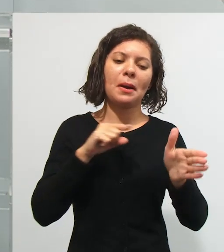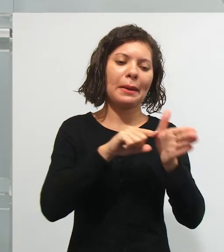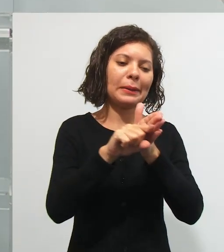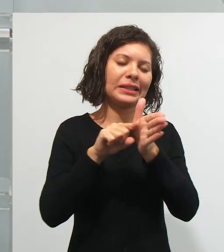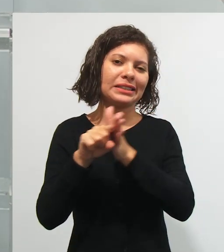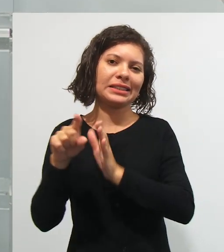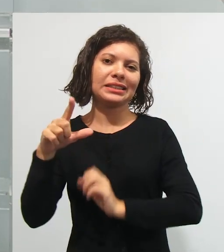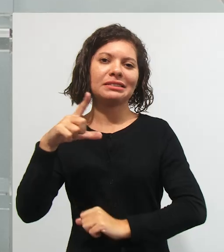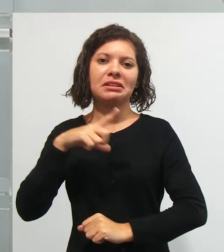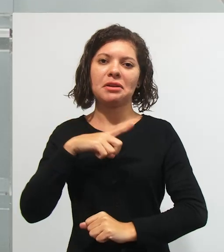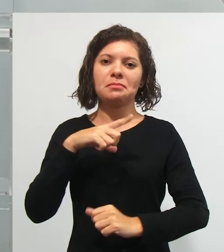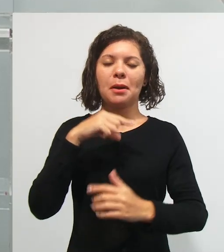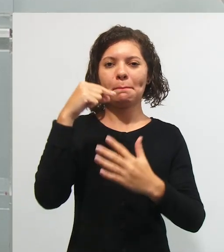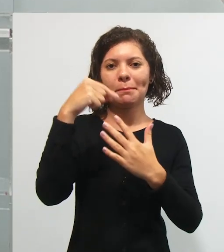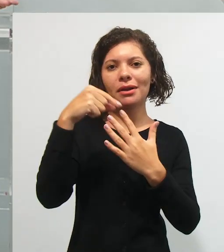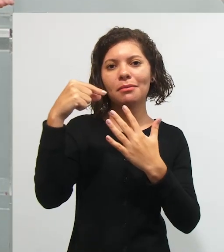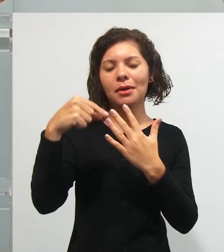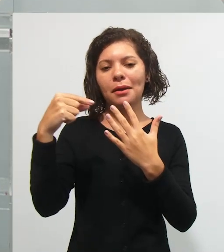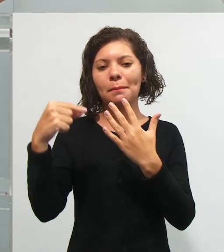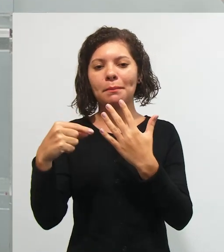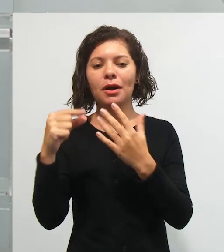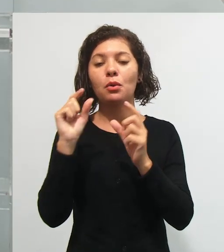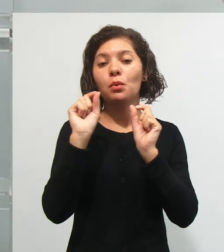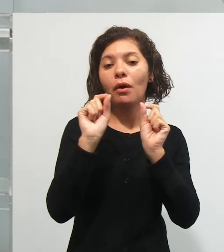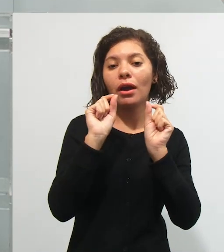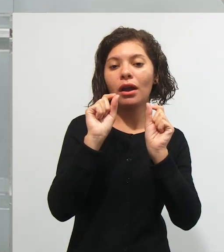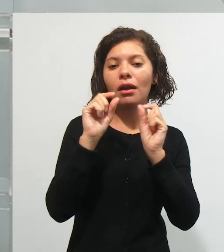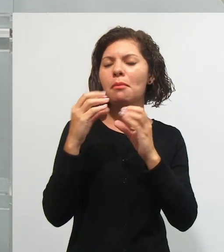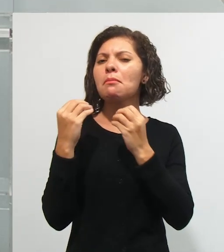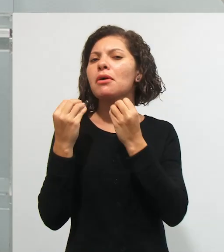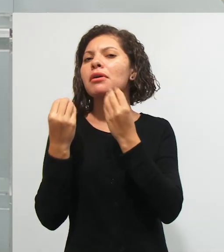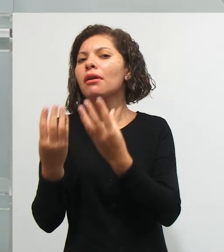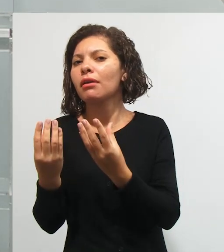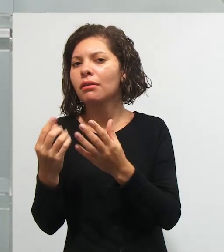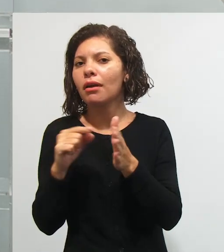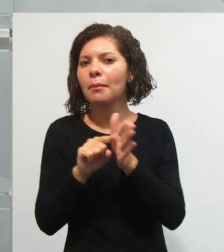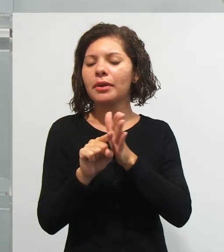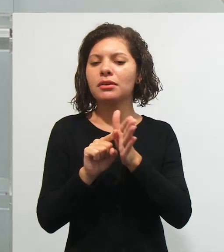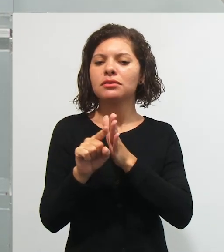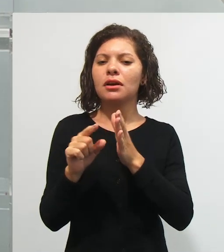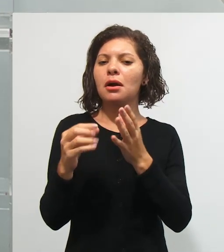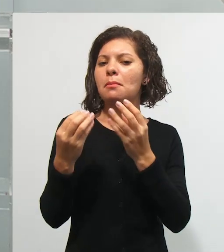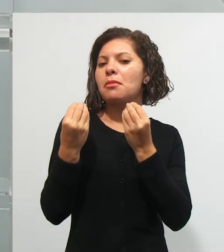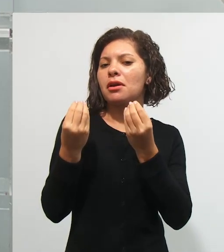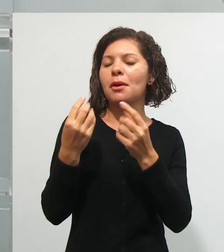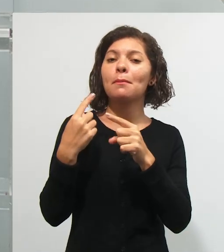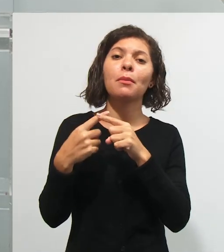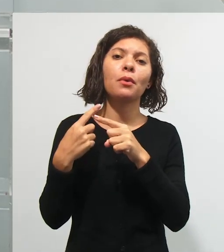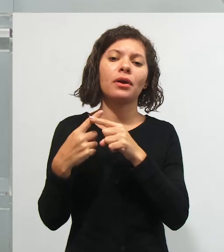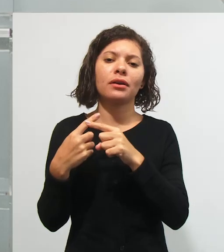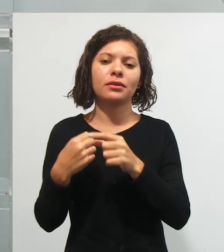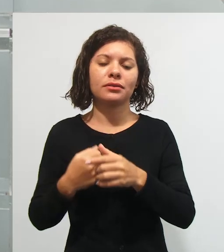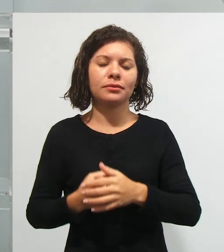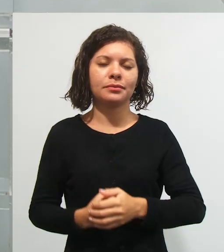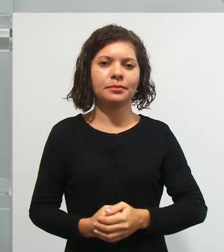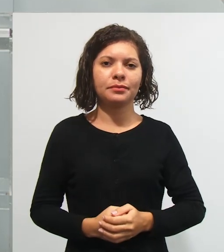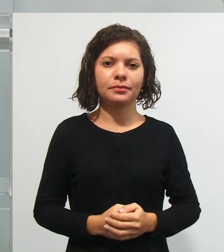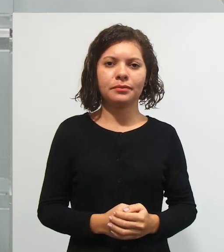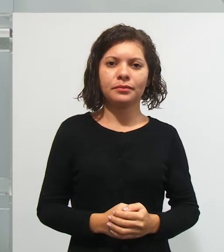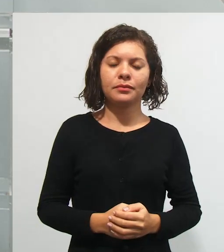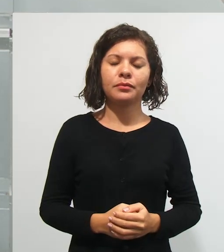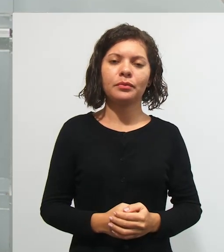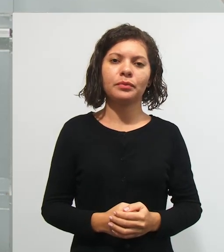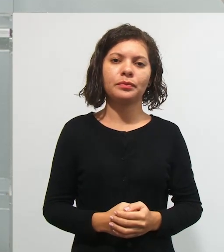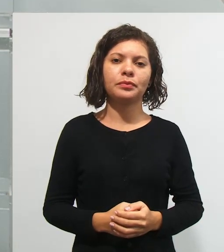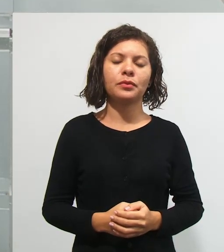quê. Você vai pesquisar isso para quê? Você vai desenvolver, você vai investigar a dificuldade